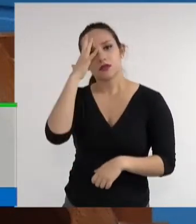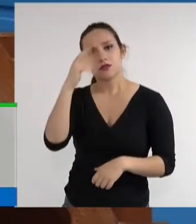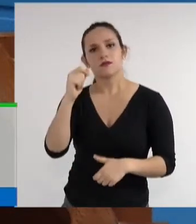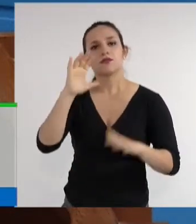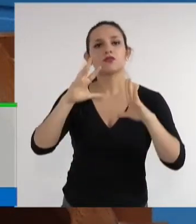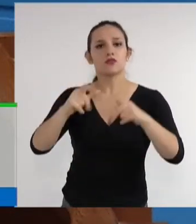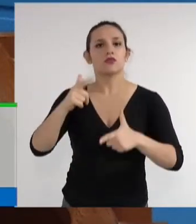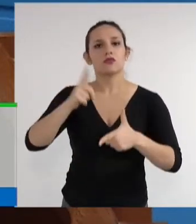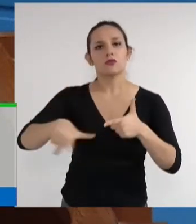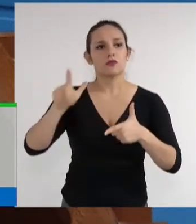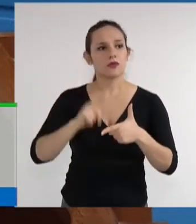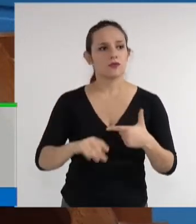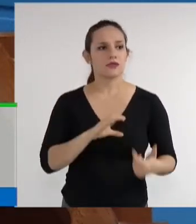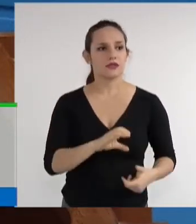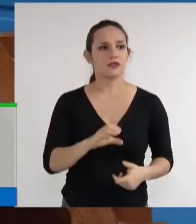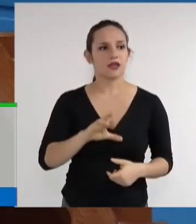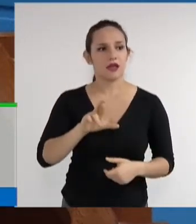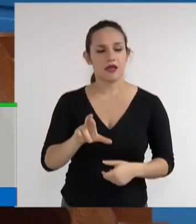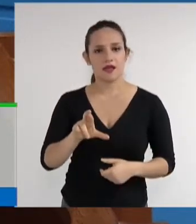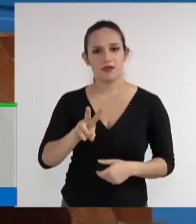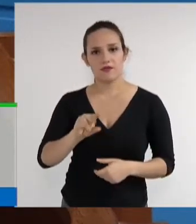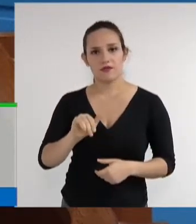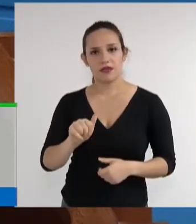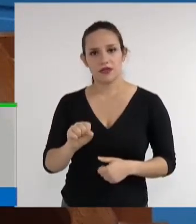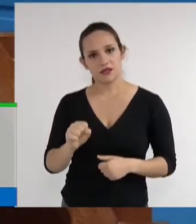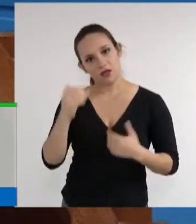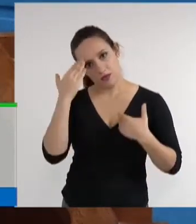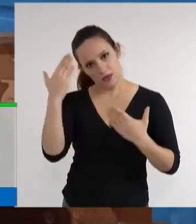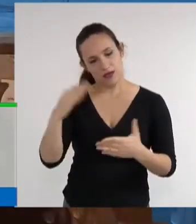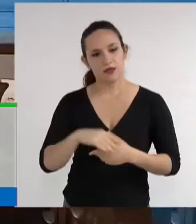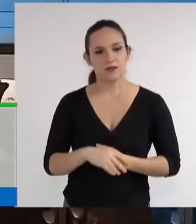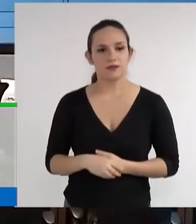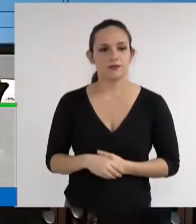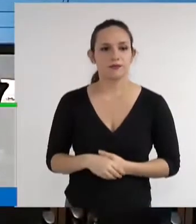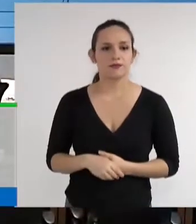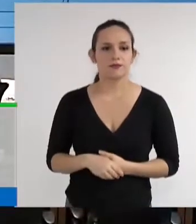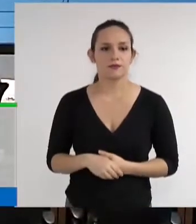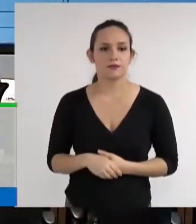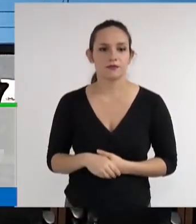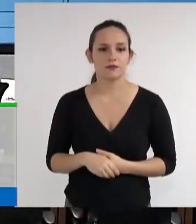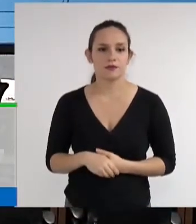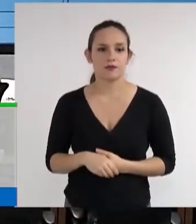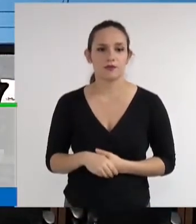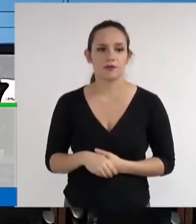os problemas da CCR Vias. Era isso, senhor presidente. Muito obrigado. A comissão